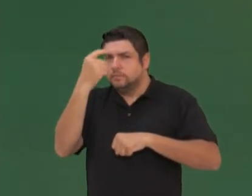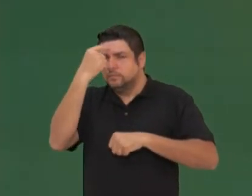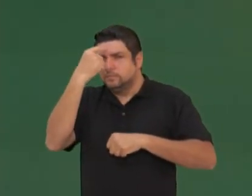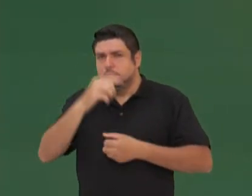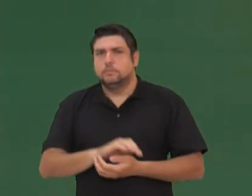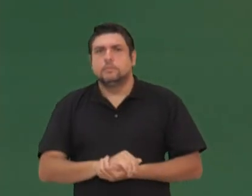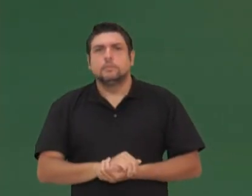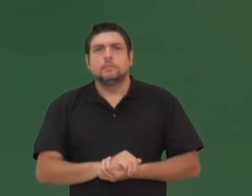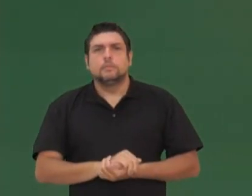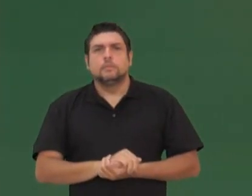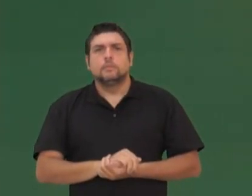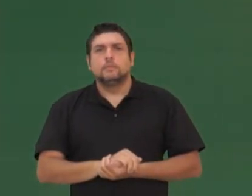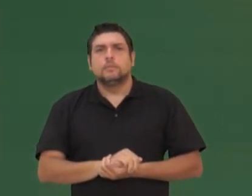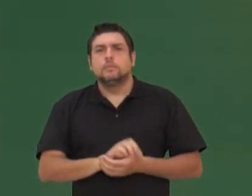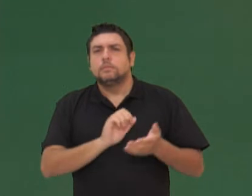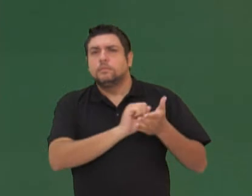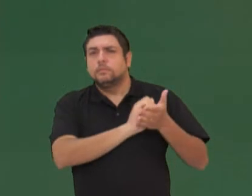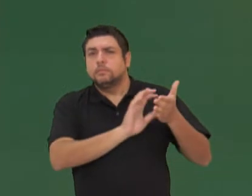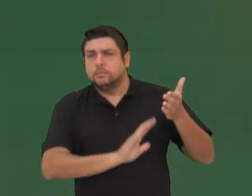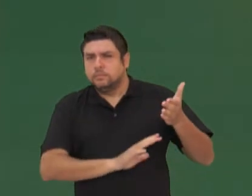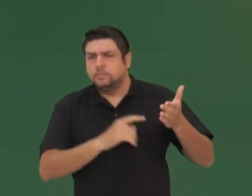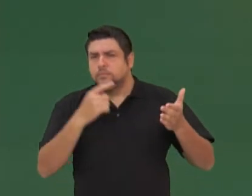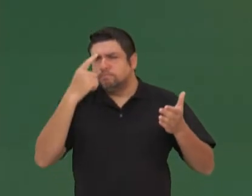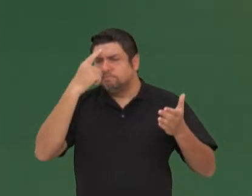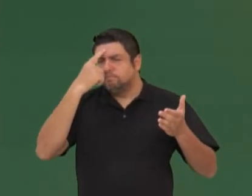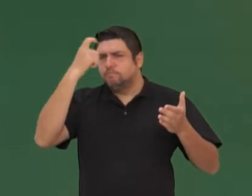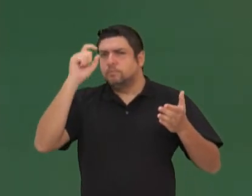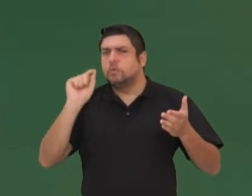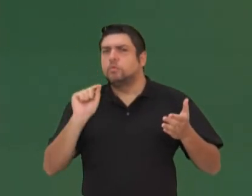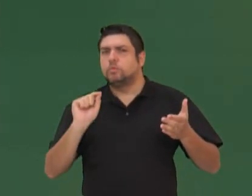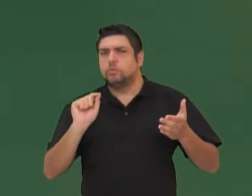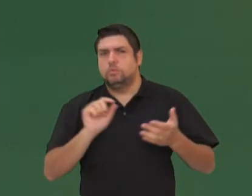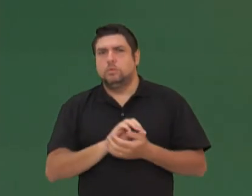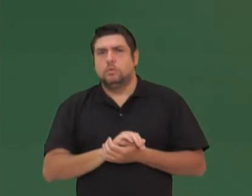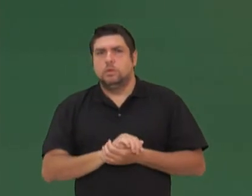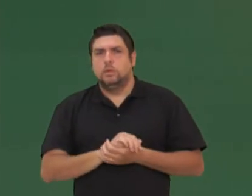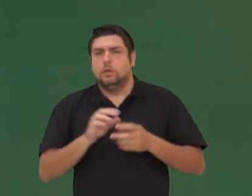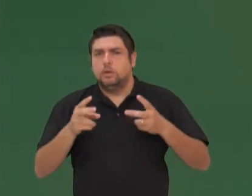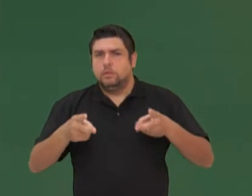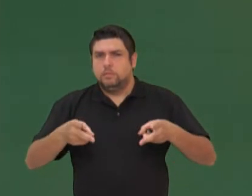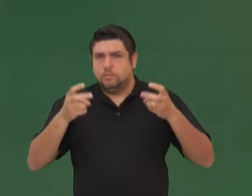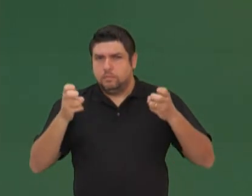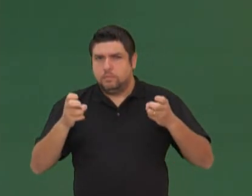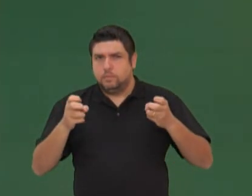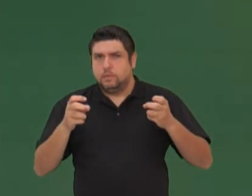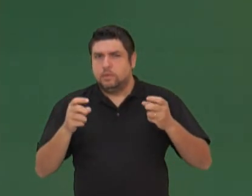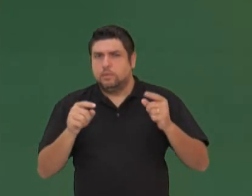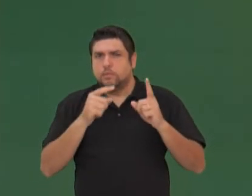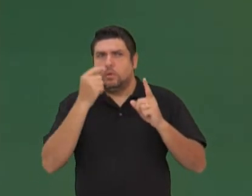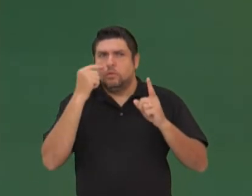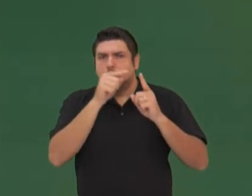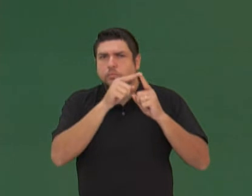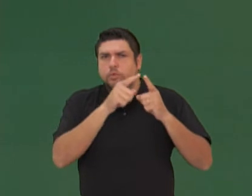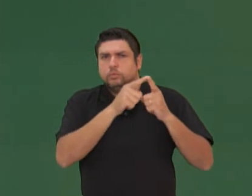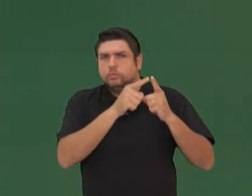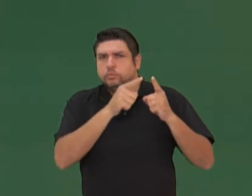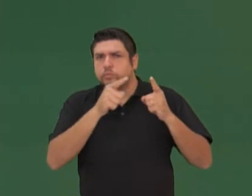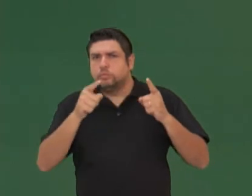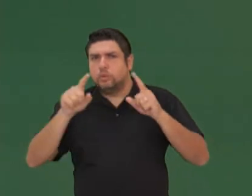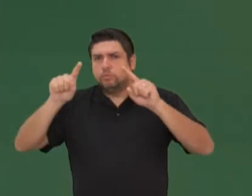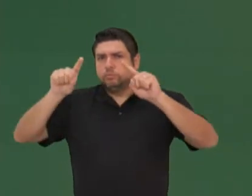Qual que é a ideia do exercício? Vocês vão observar o que o professor deixou dentro do parênteses e olha a pista, o